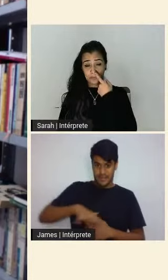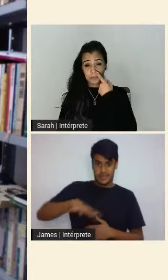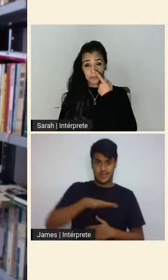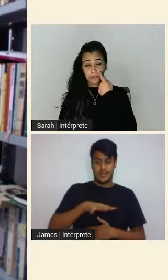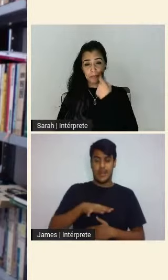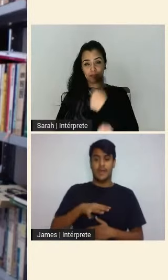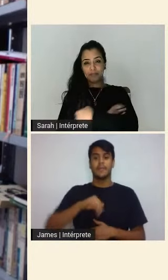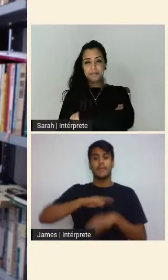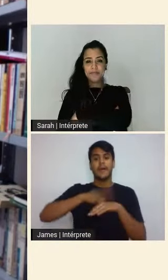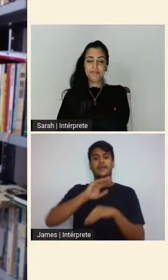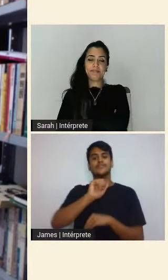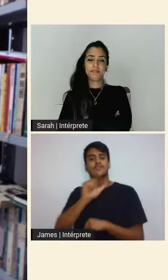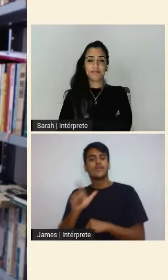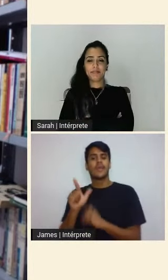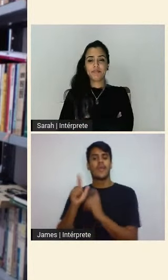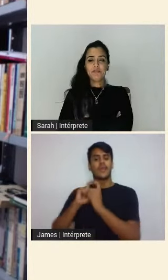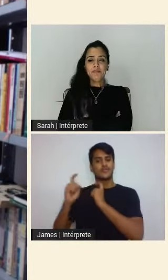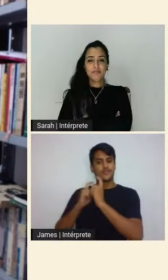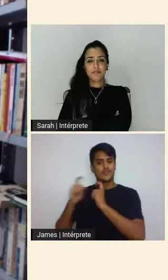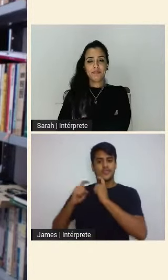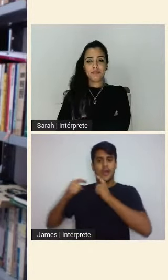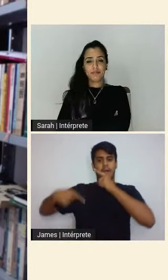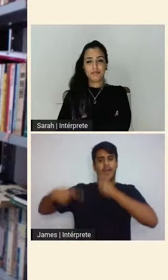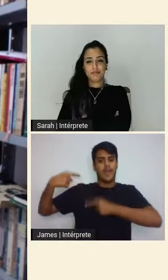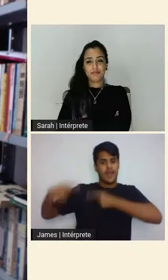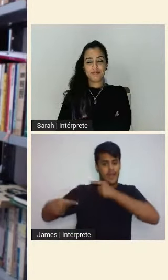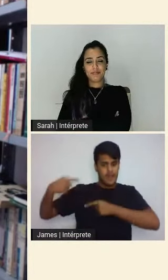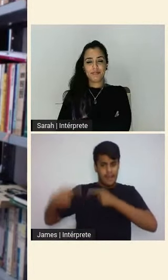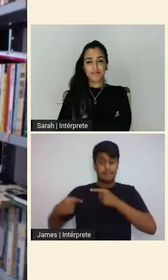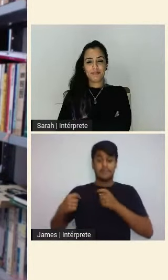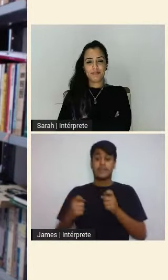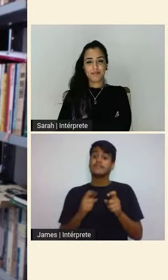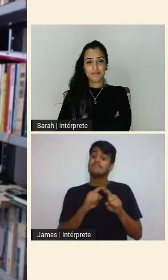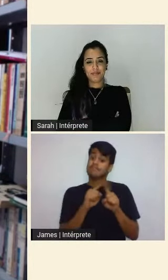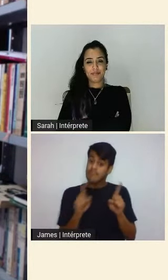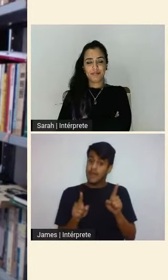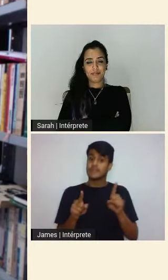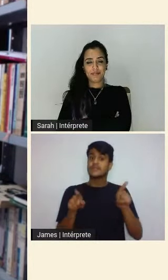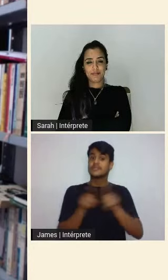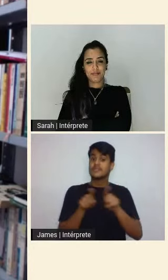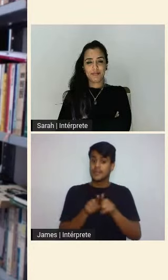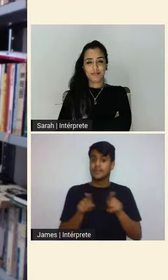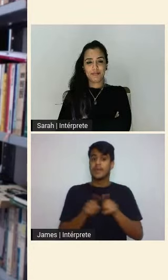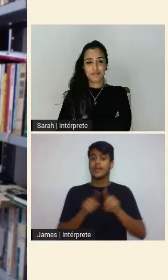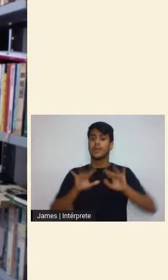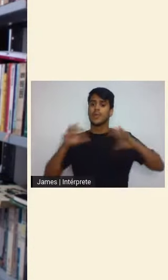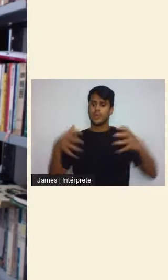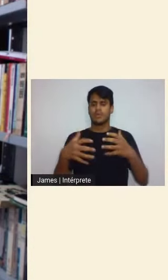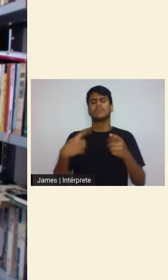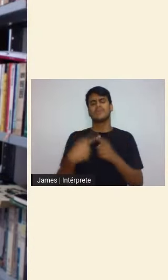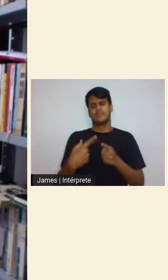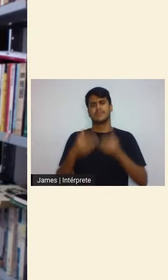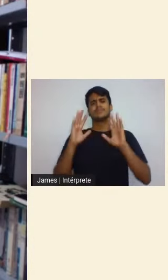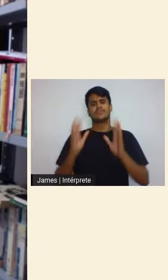do que qualquer debate, mas ele, né, reúne, né, já tinha publicado em